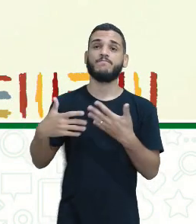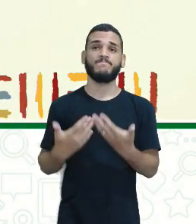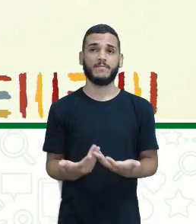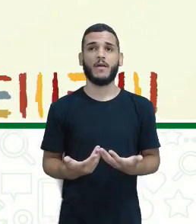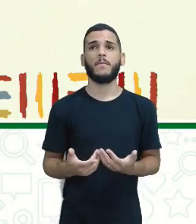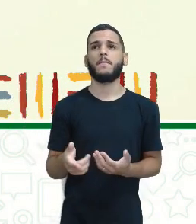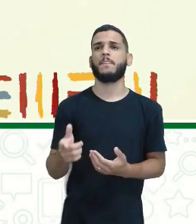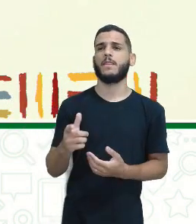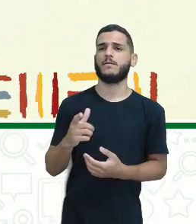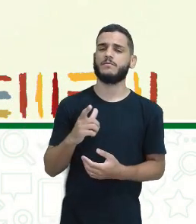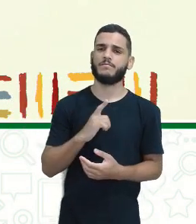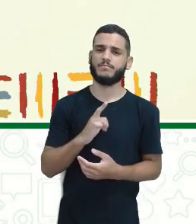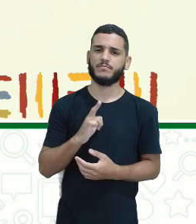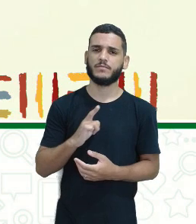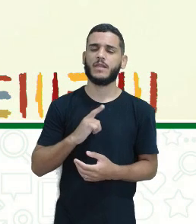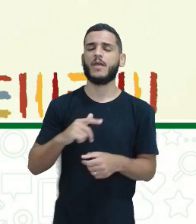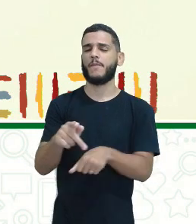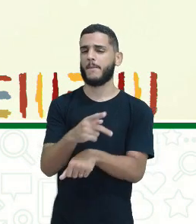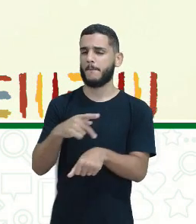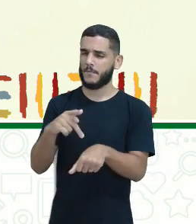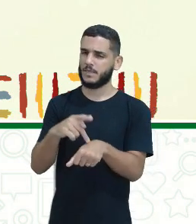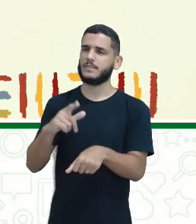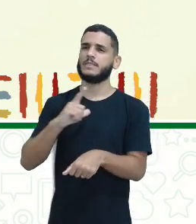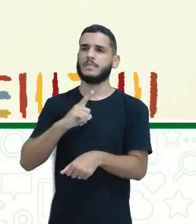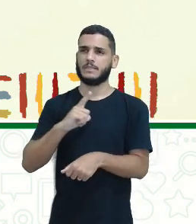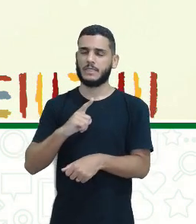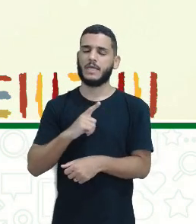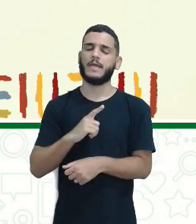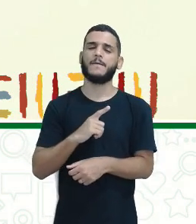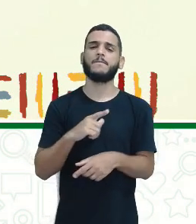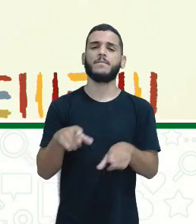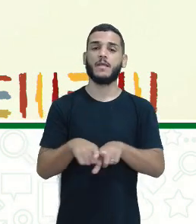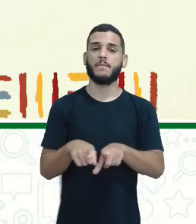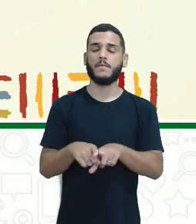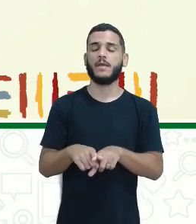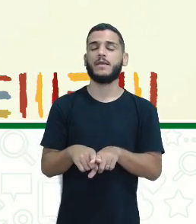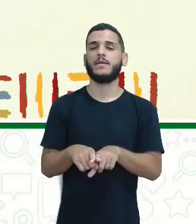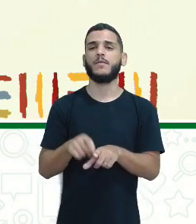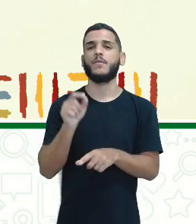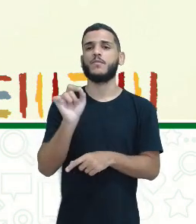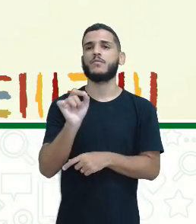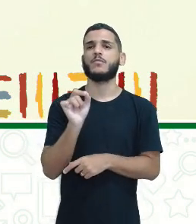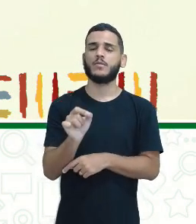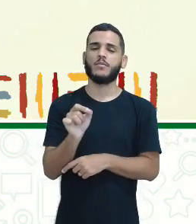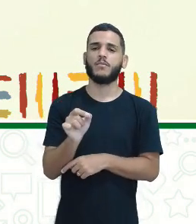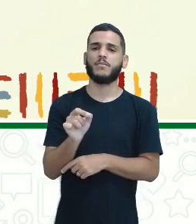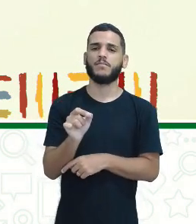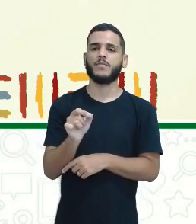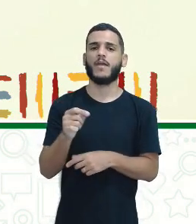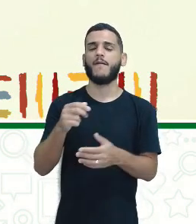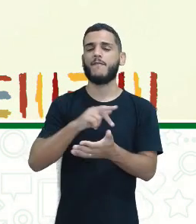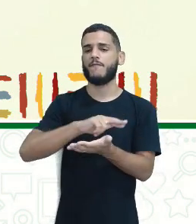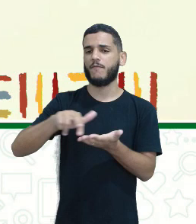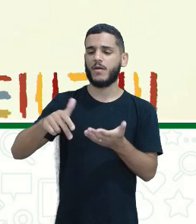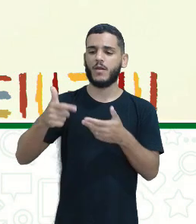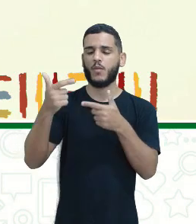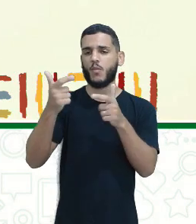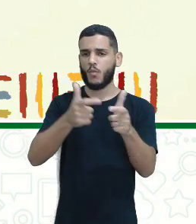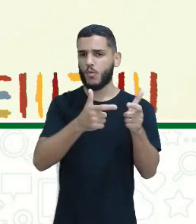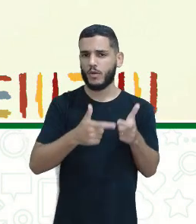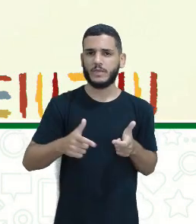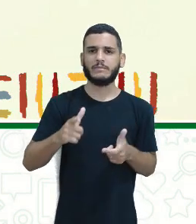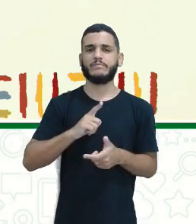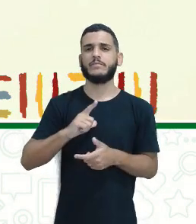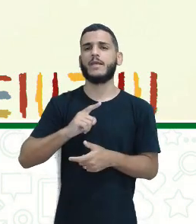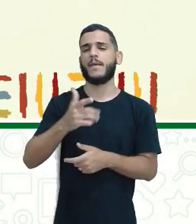Além desses países africanos, tem também em alguns lugares